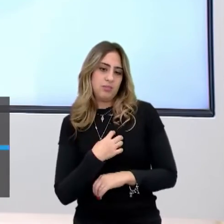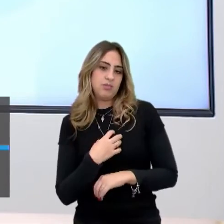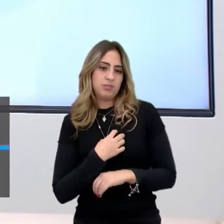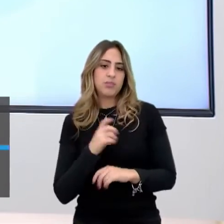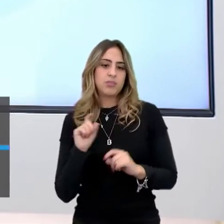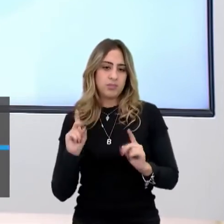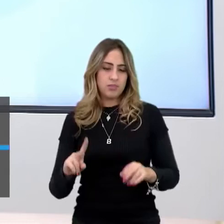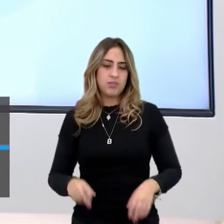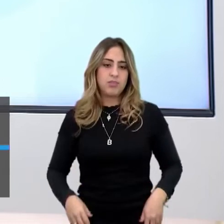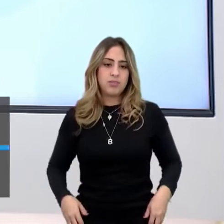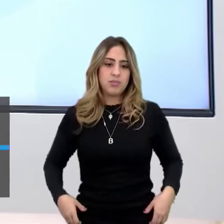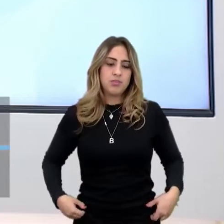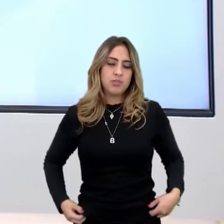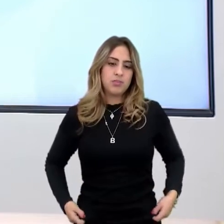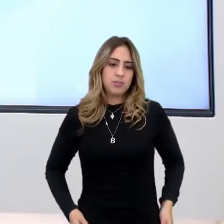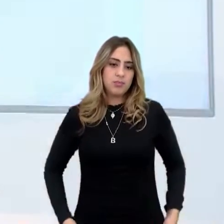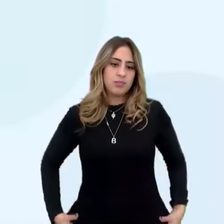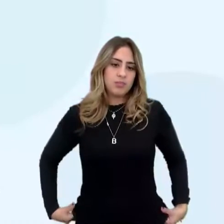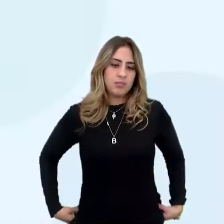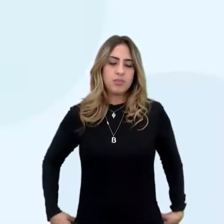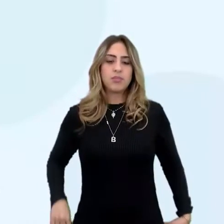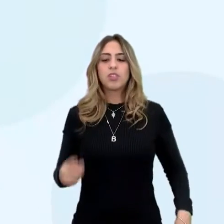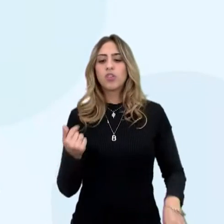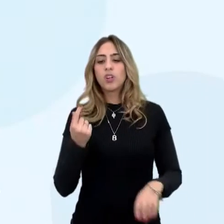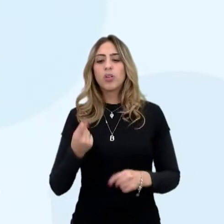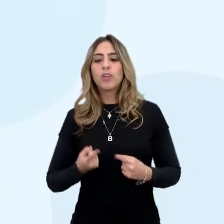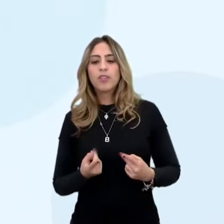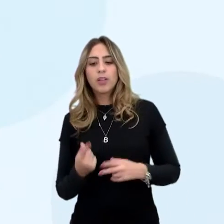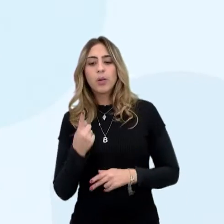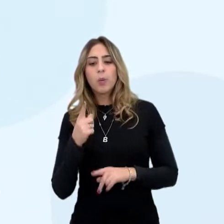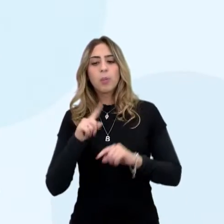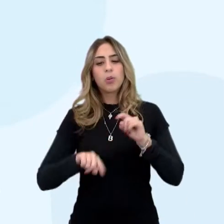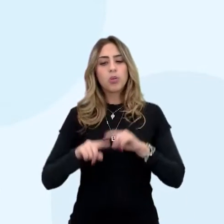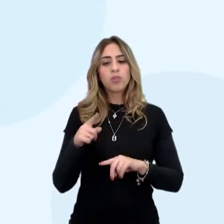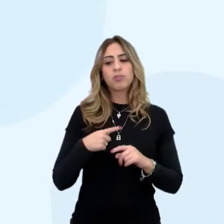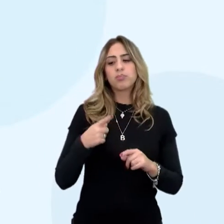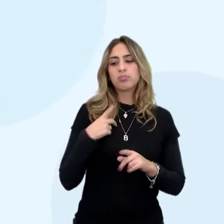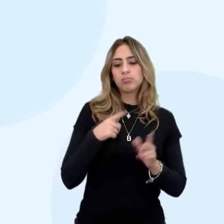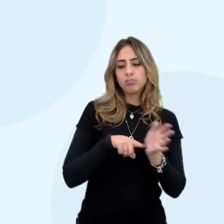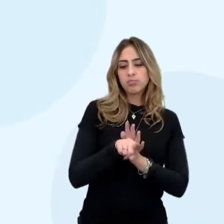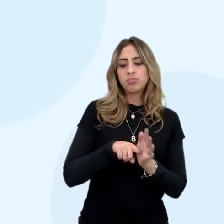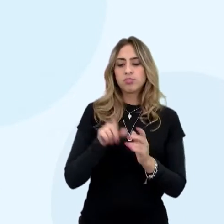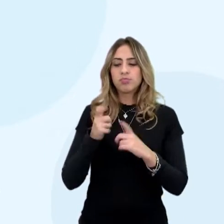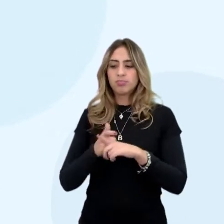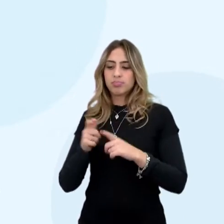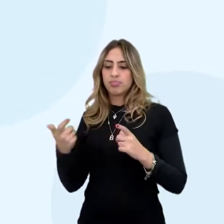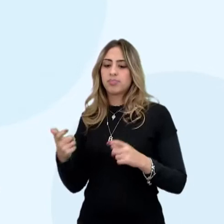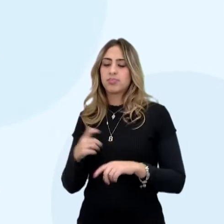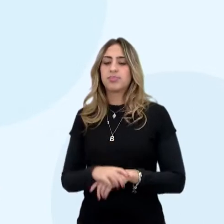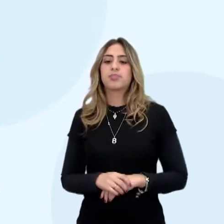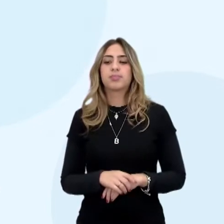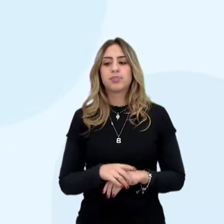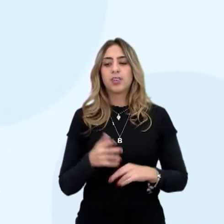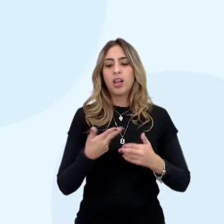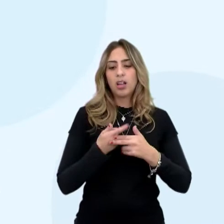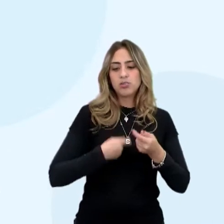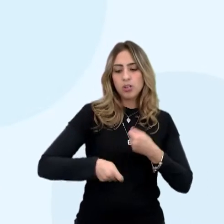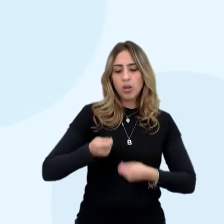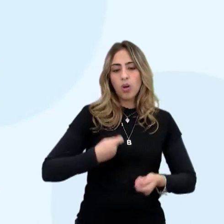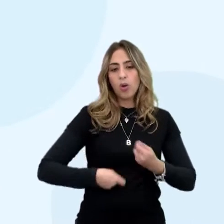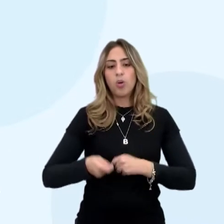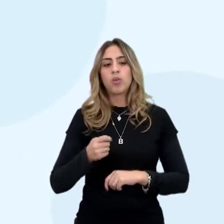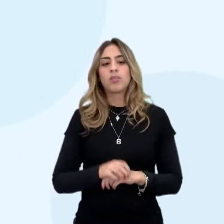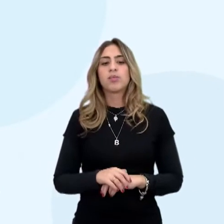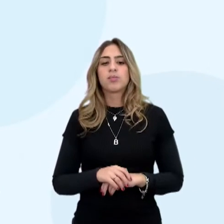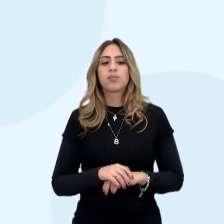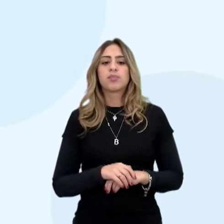Tudo bem? A segunda é a estimativa do valor da venda de um produto, analisando a possibilidade de expansão dos negócios. Ei, mas essa